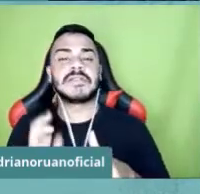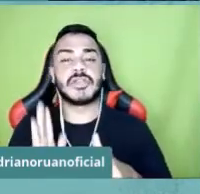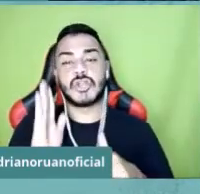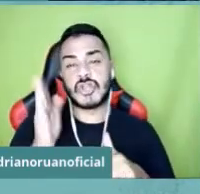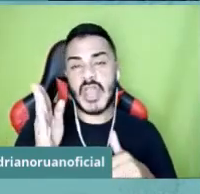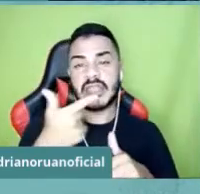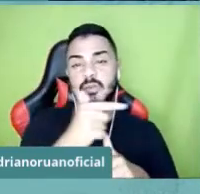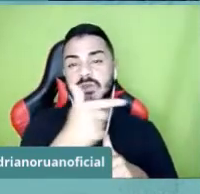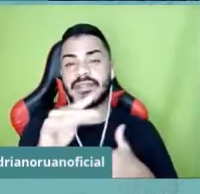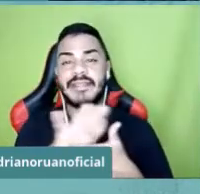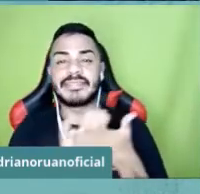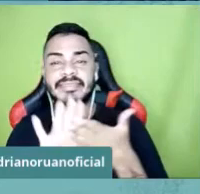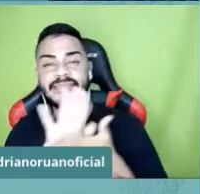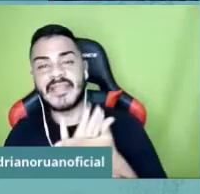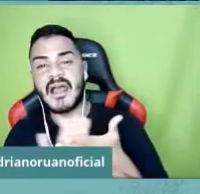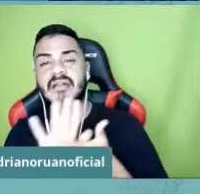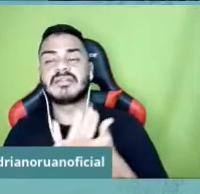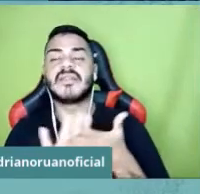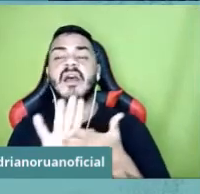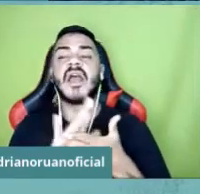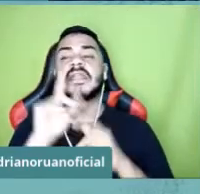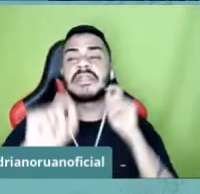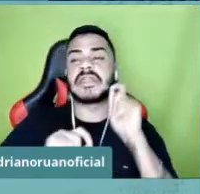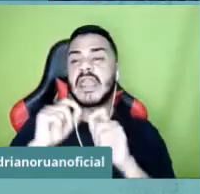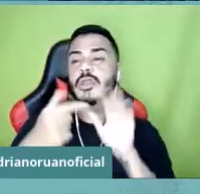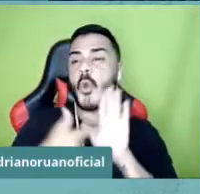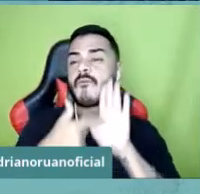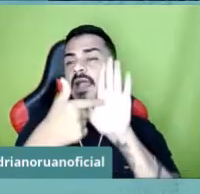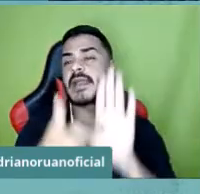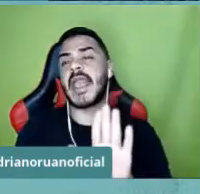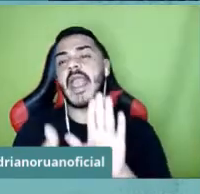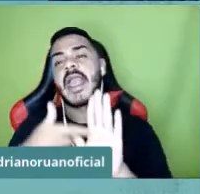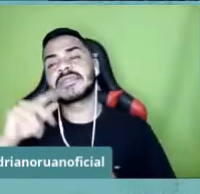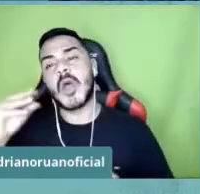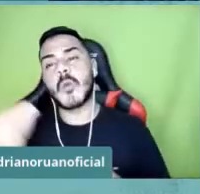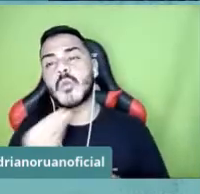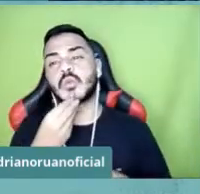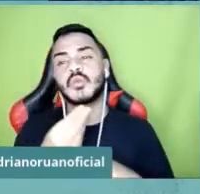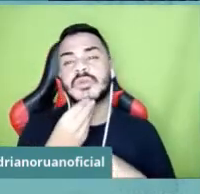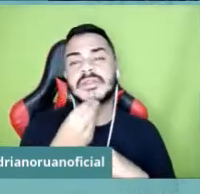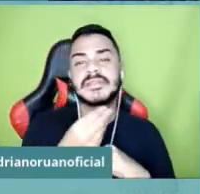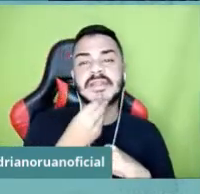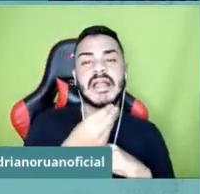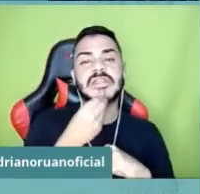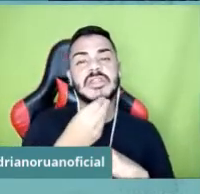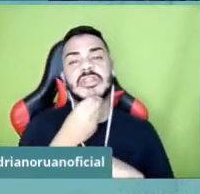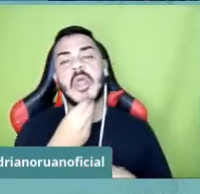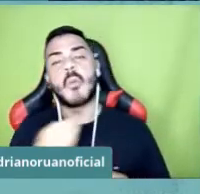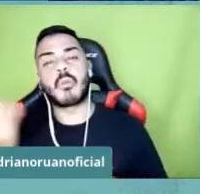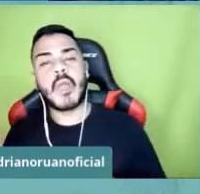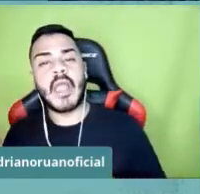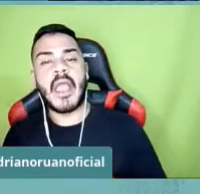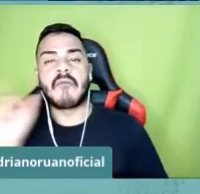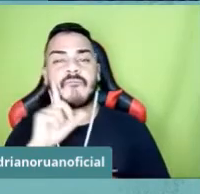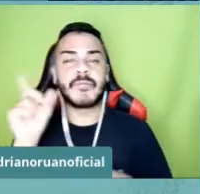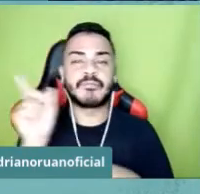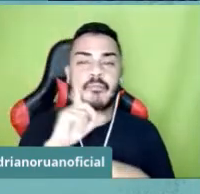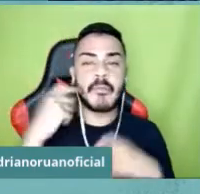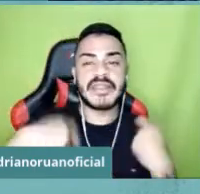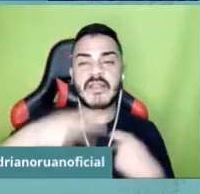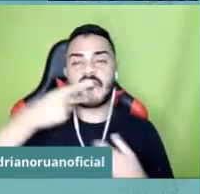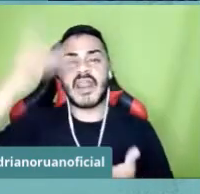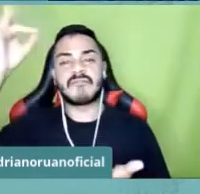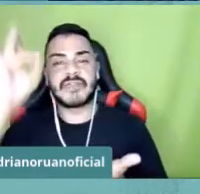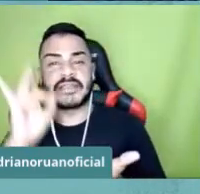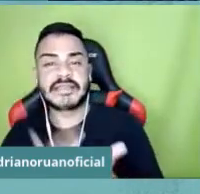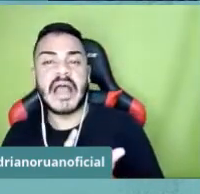tem nada, quem não oferece uma oportunidade não é canalha, a gente precisa ser sincero naquilo que a